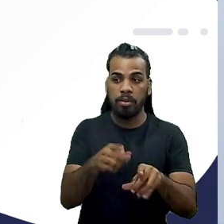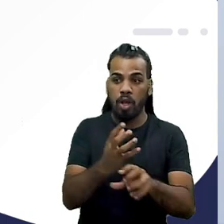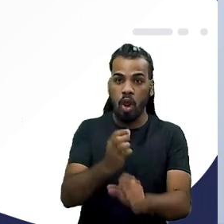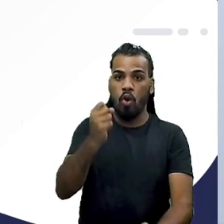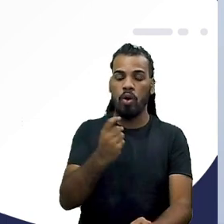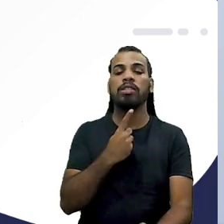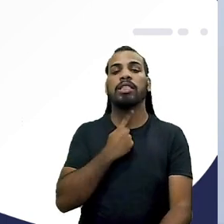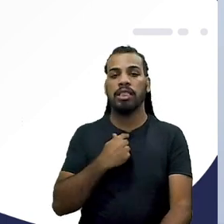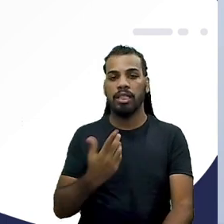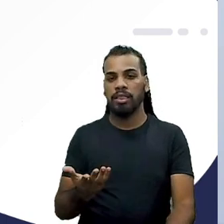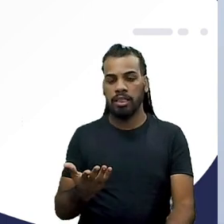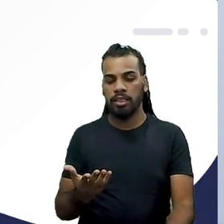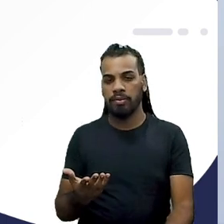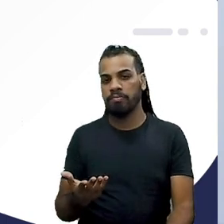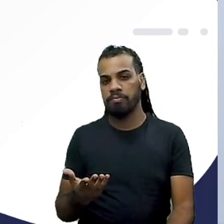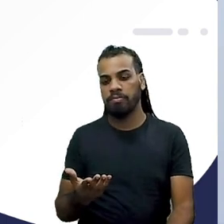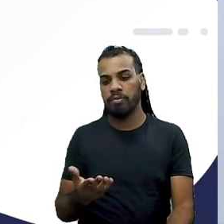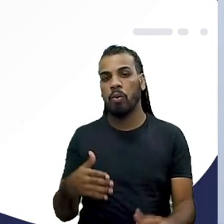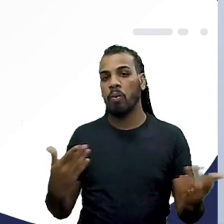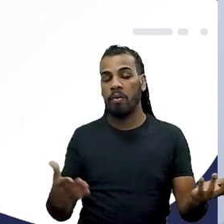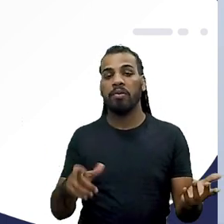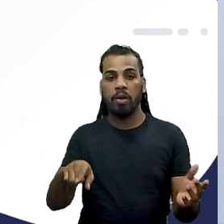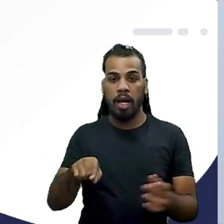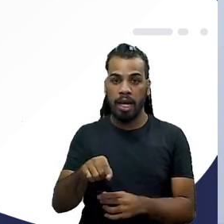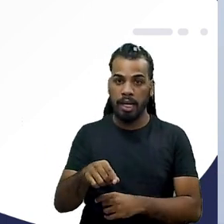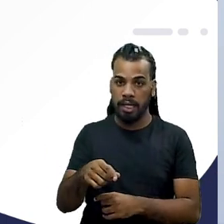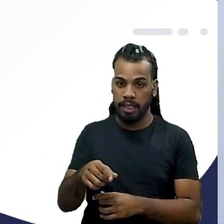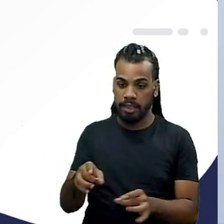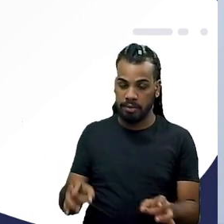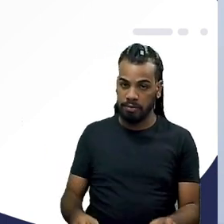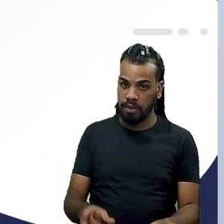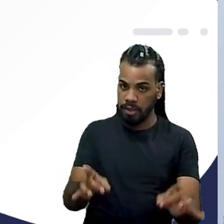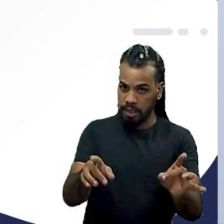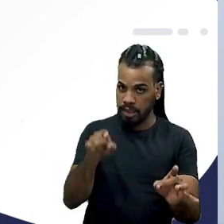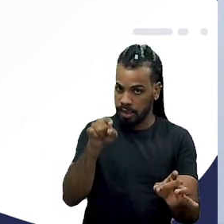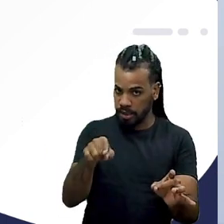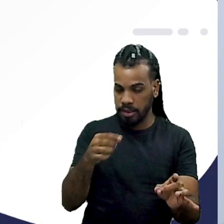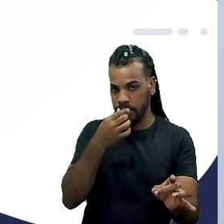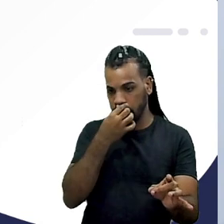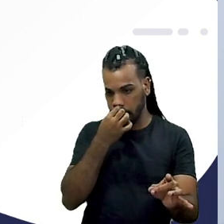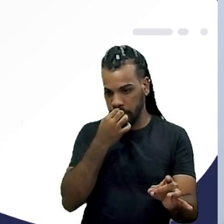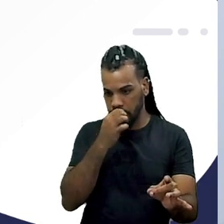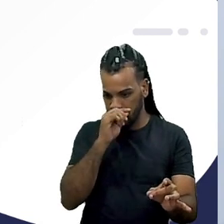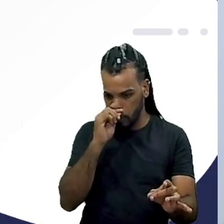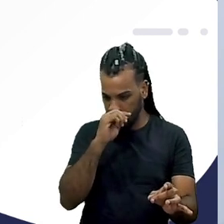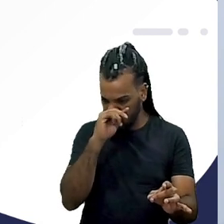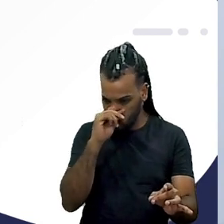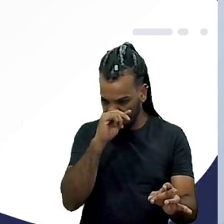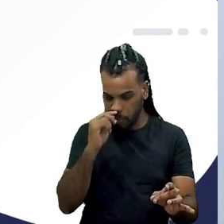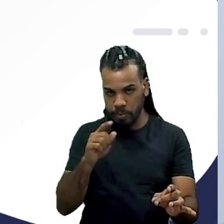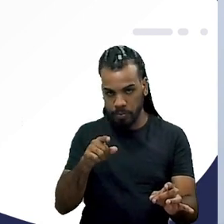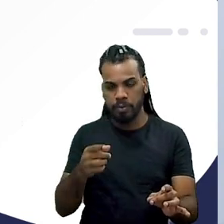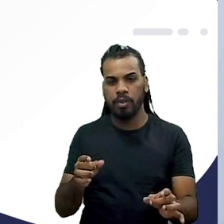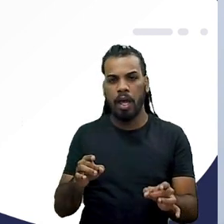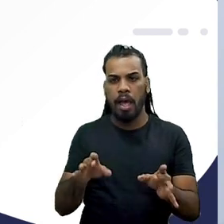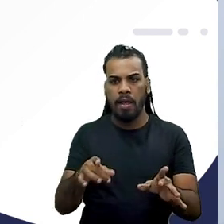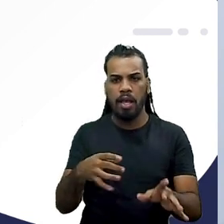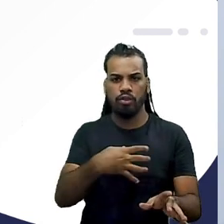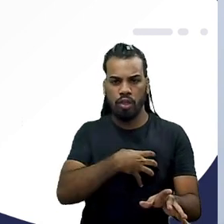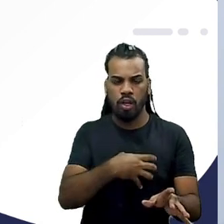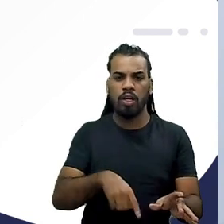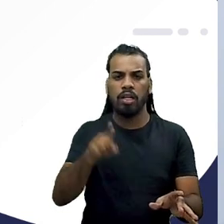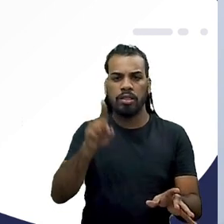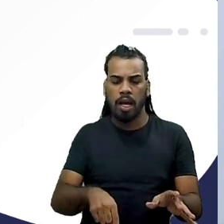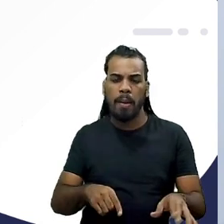desejada. Então, essa receita, essa fórmula, vamos dizer assim, que não deixa de ser uma receita, né? É uma